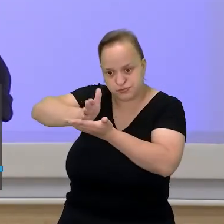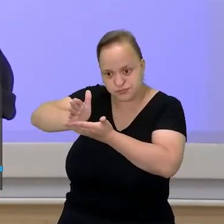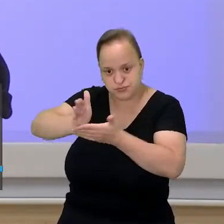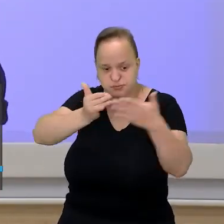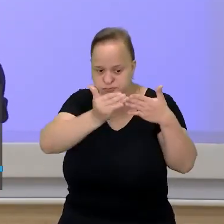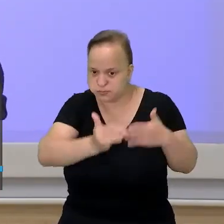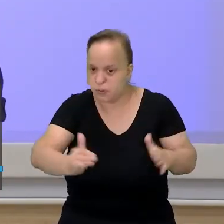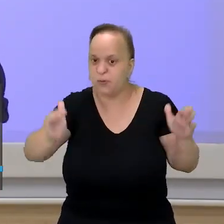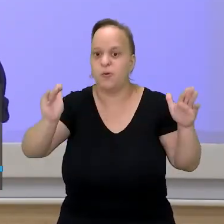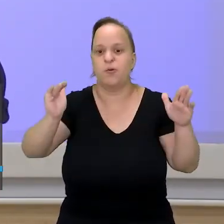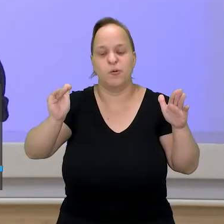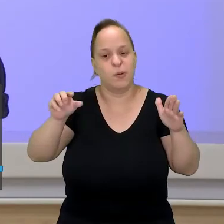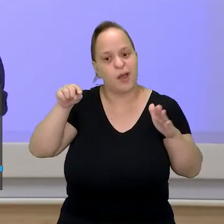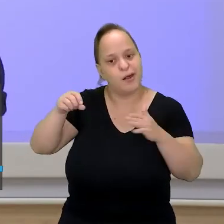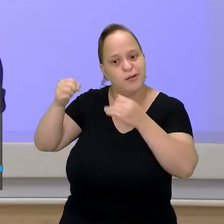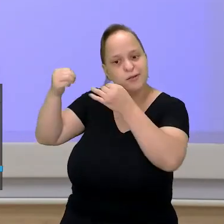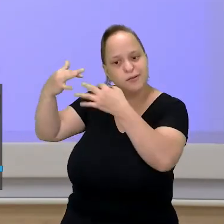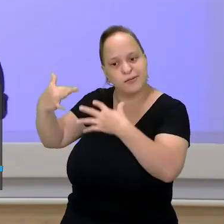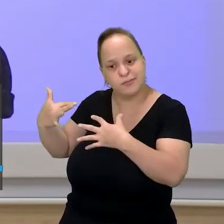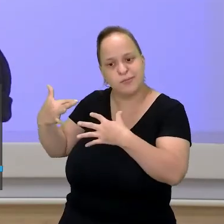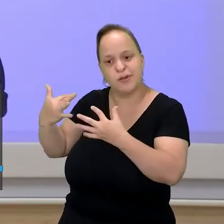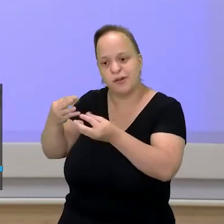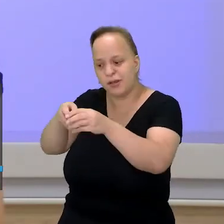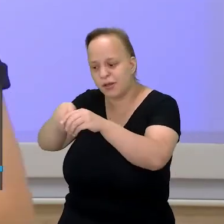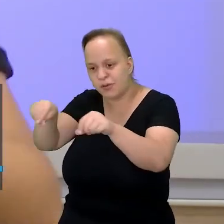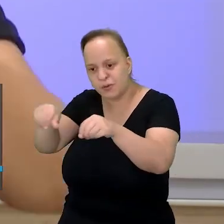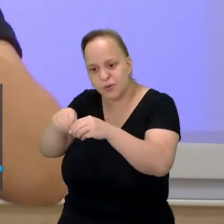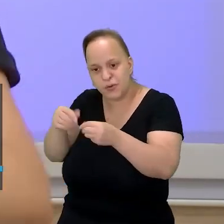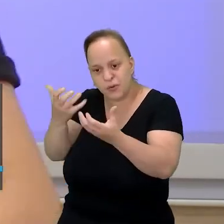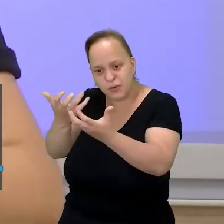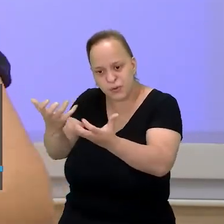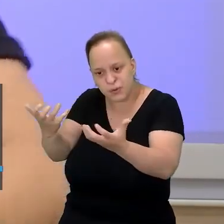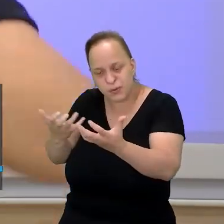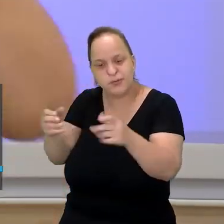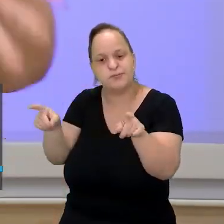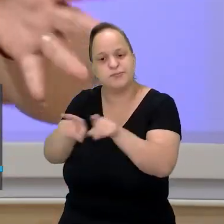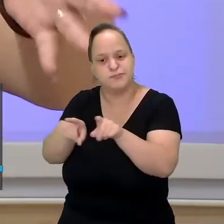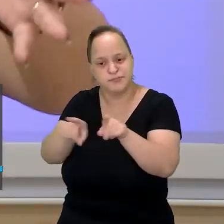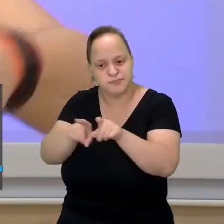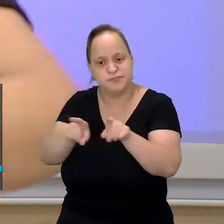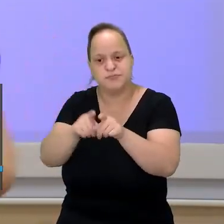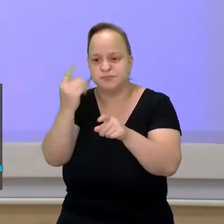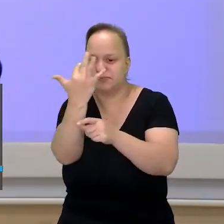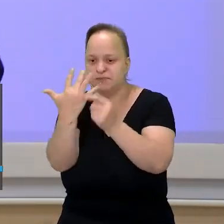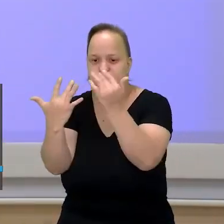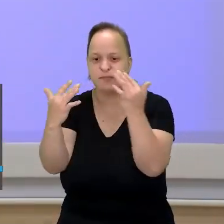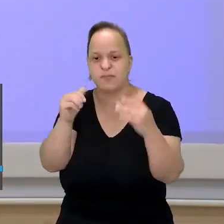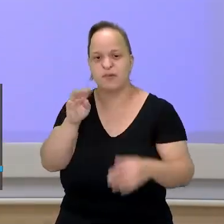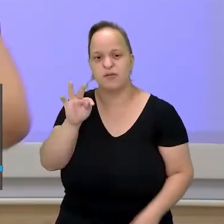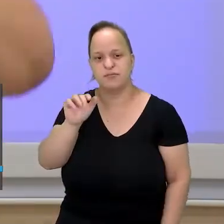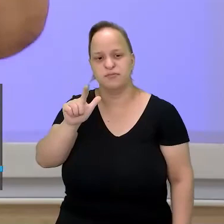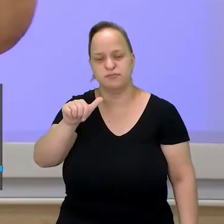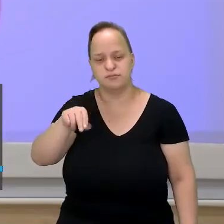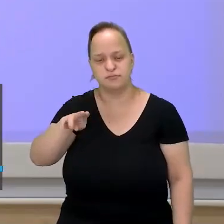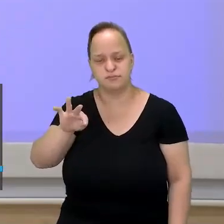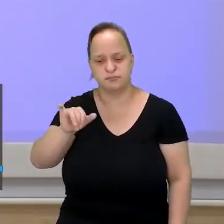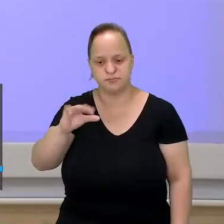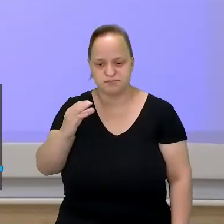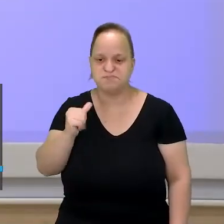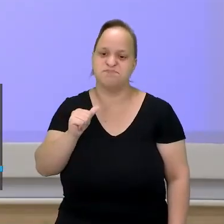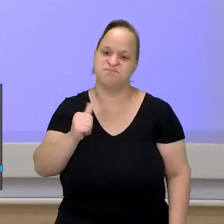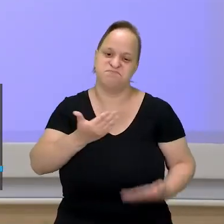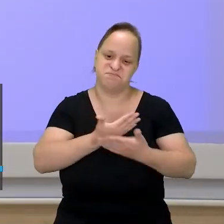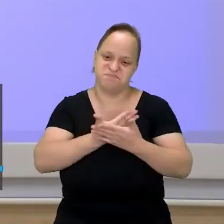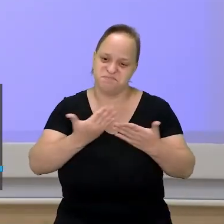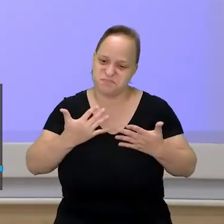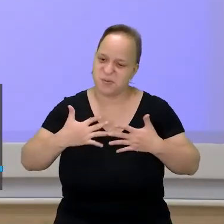povos indígenas com o solo e com a preservação da Mata Atlântica. É isso. Sempre um prazer, a gente se encontra também